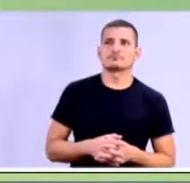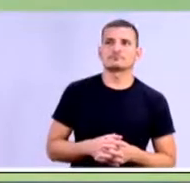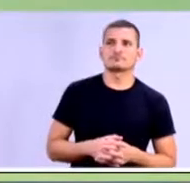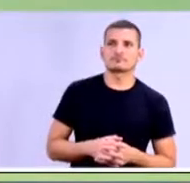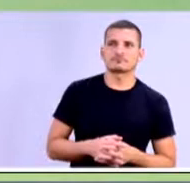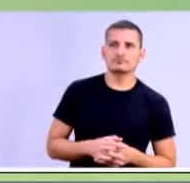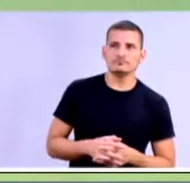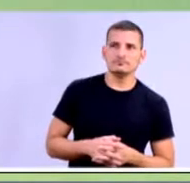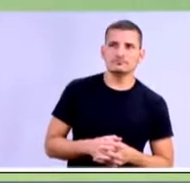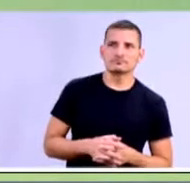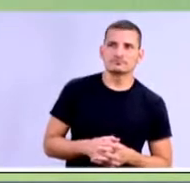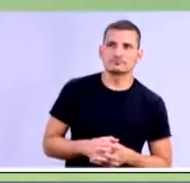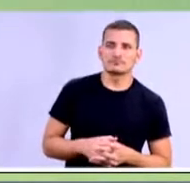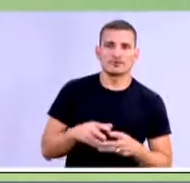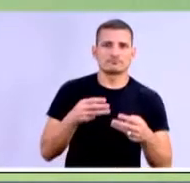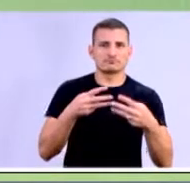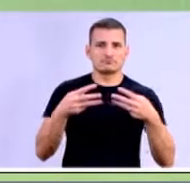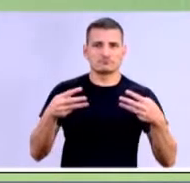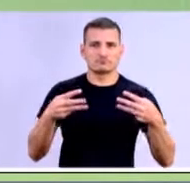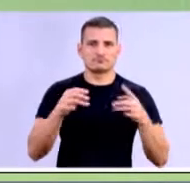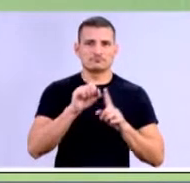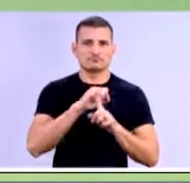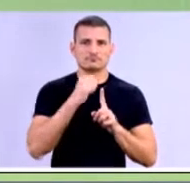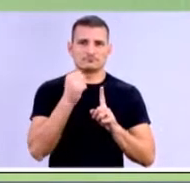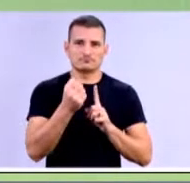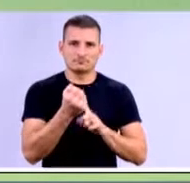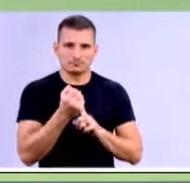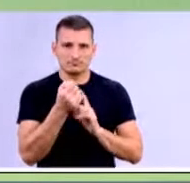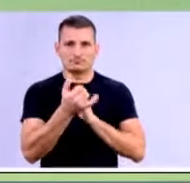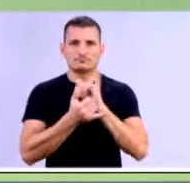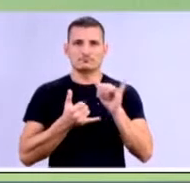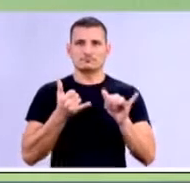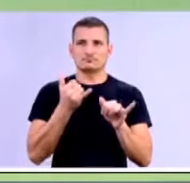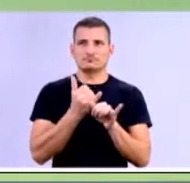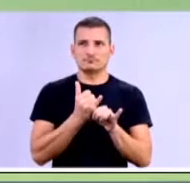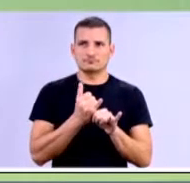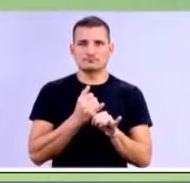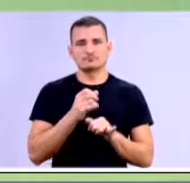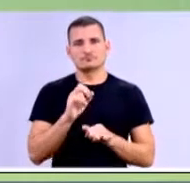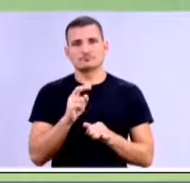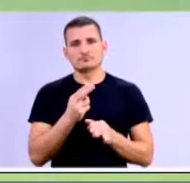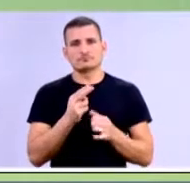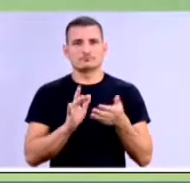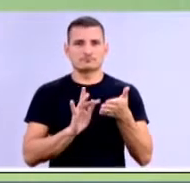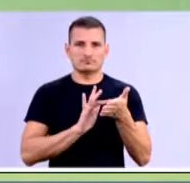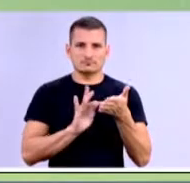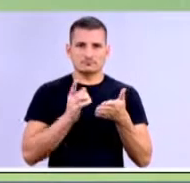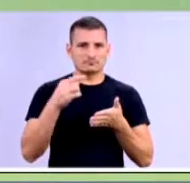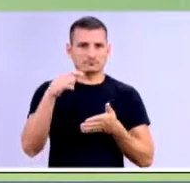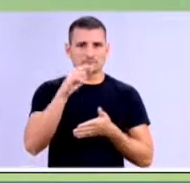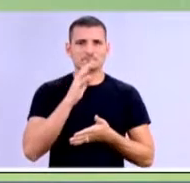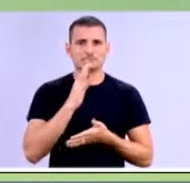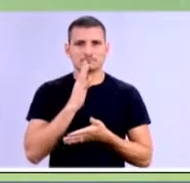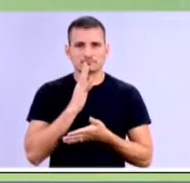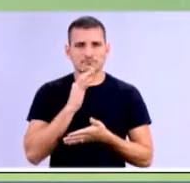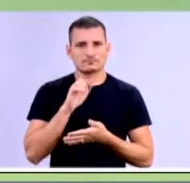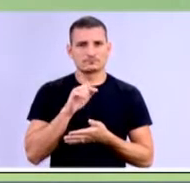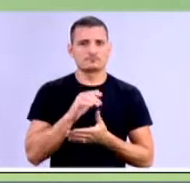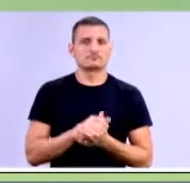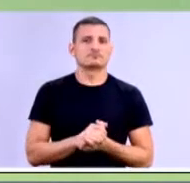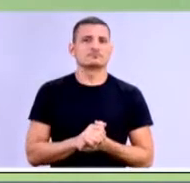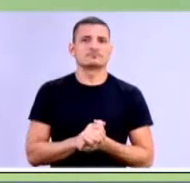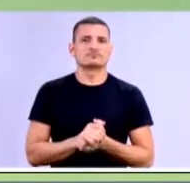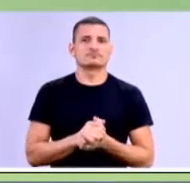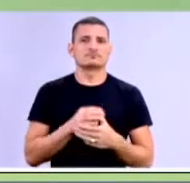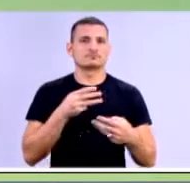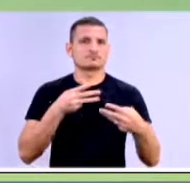sociais. As redes sociais virtuais ou digitais, né, como vocês já conhecem, são redes de